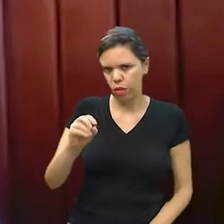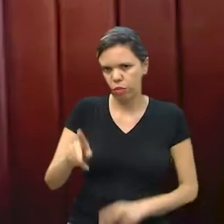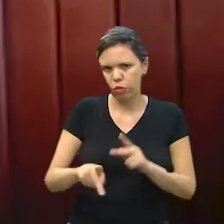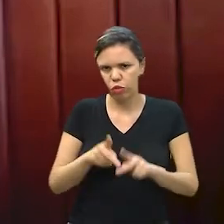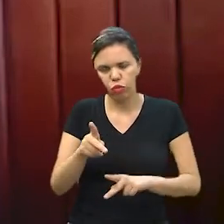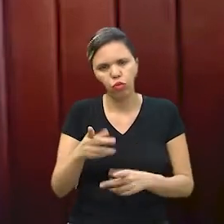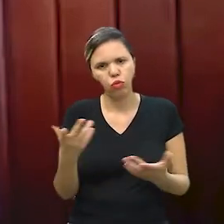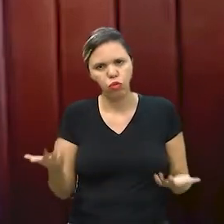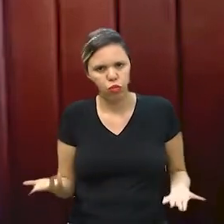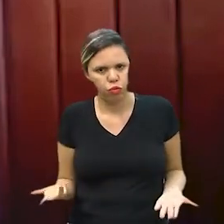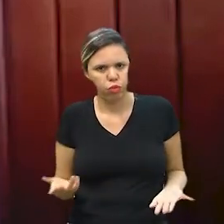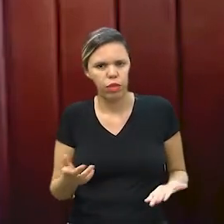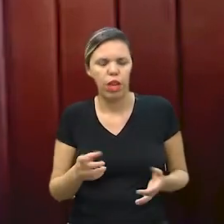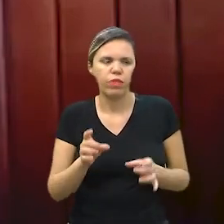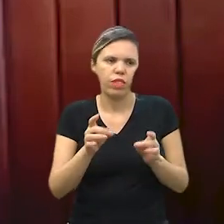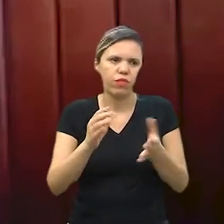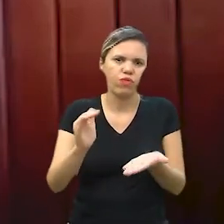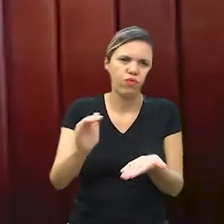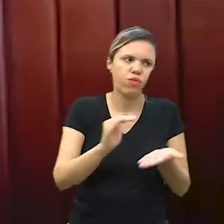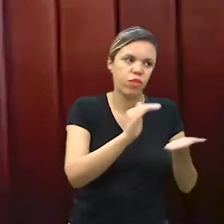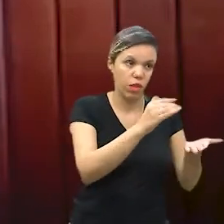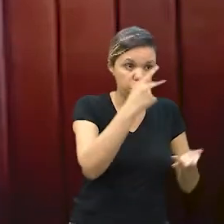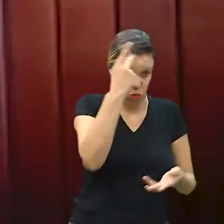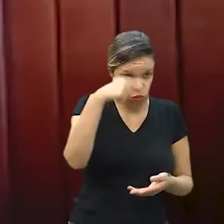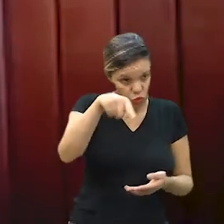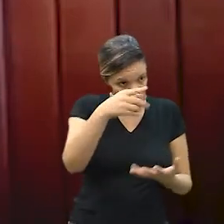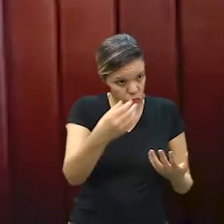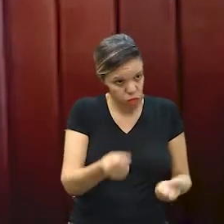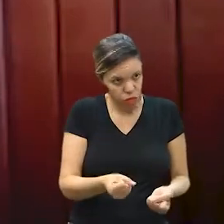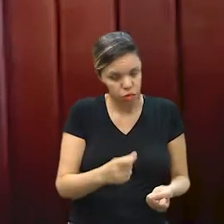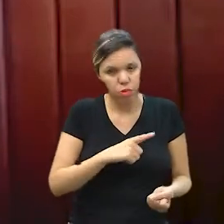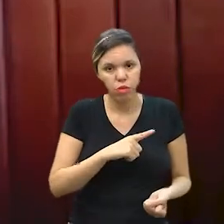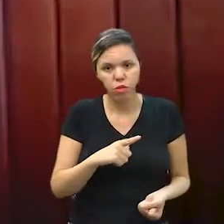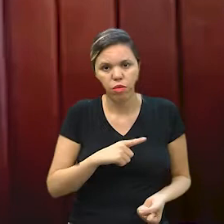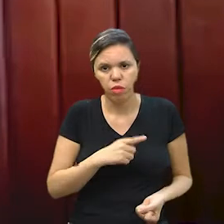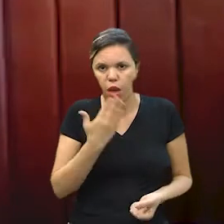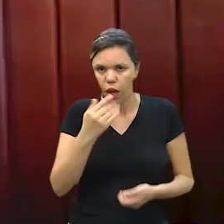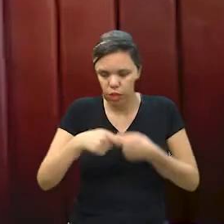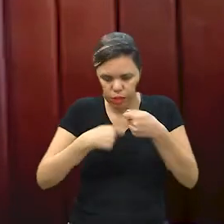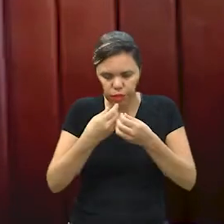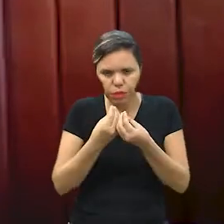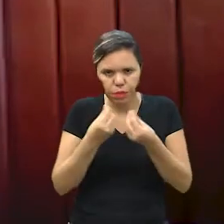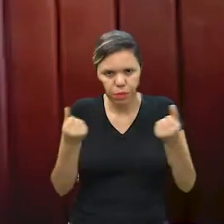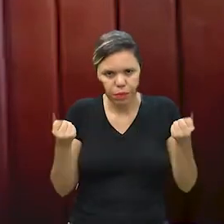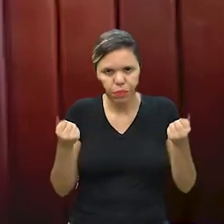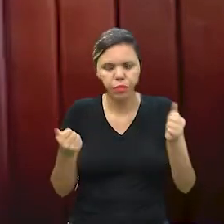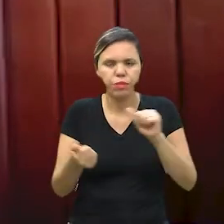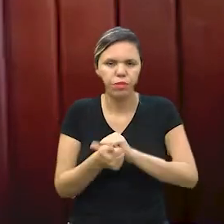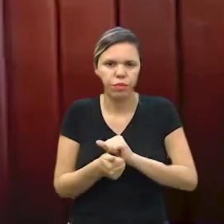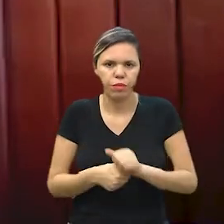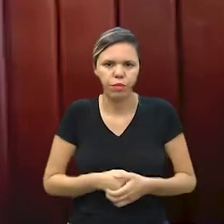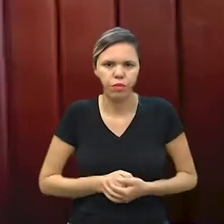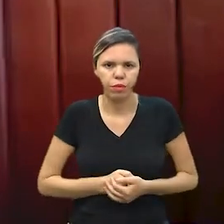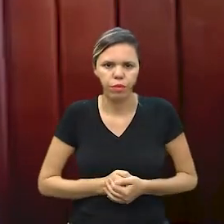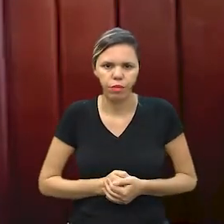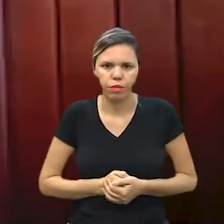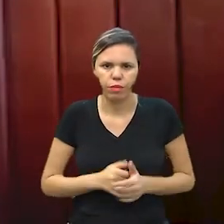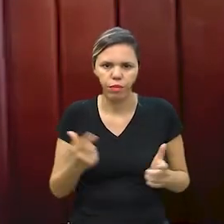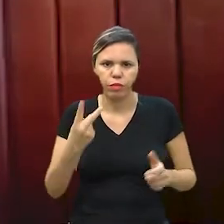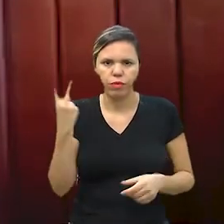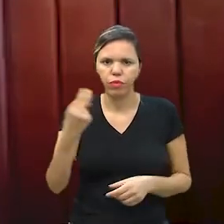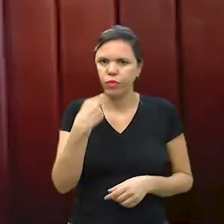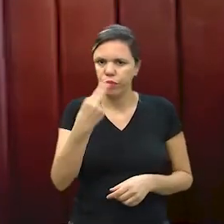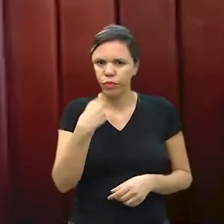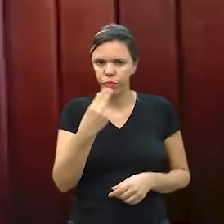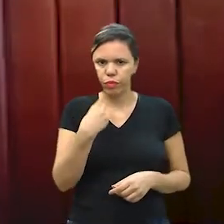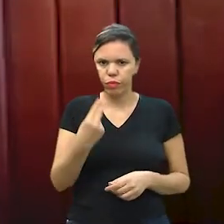casa e existiam deliveries de orgânico. Não, a pessoa reconhece que quando ela coloca um alimento de qualidade e que de grande valor